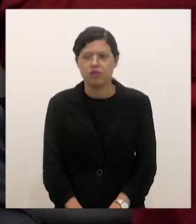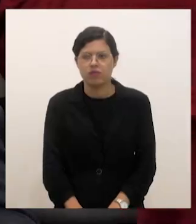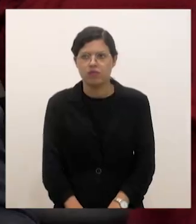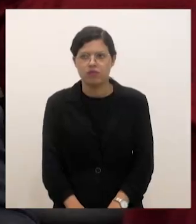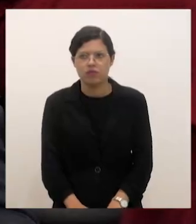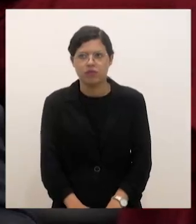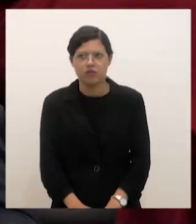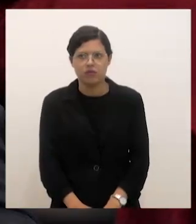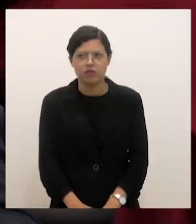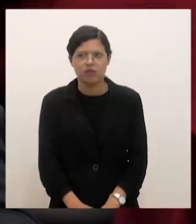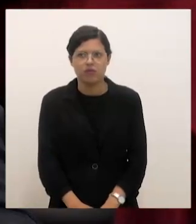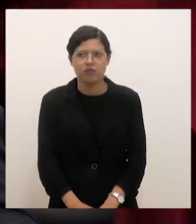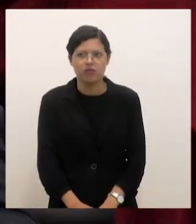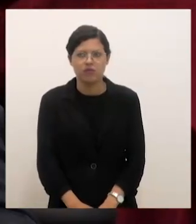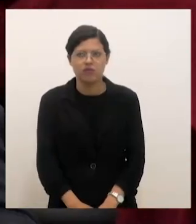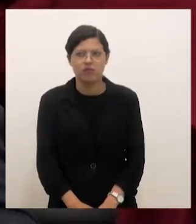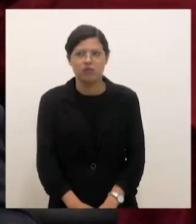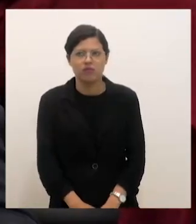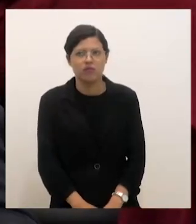que